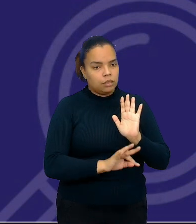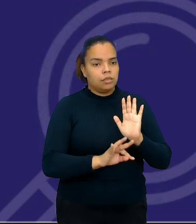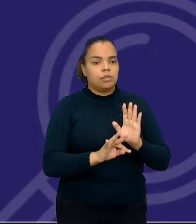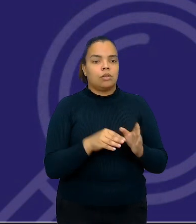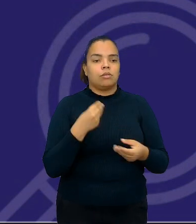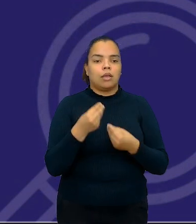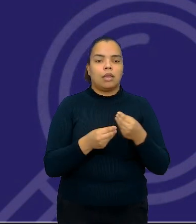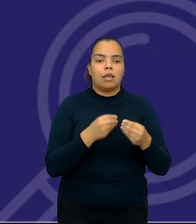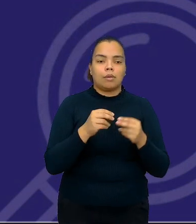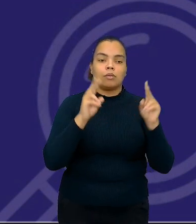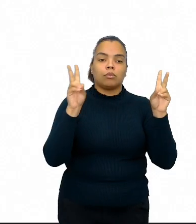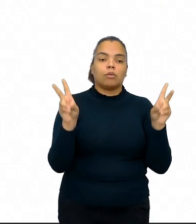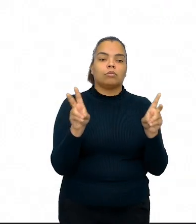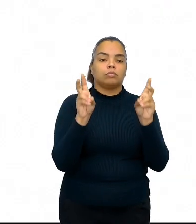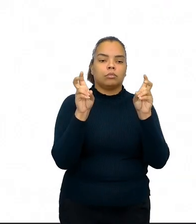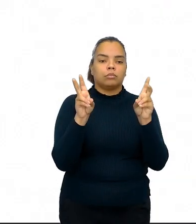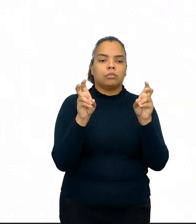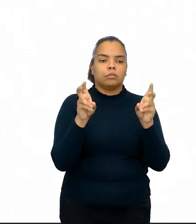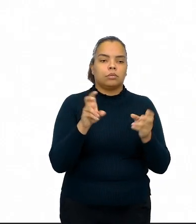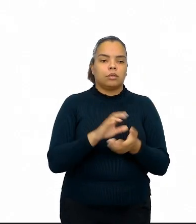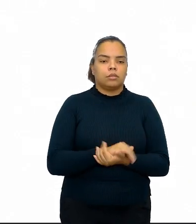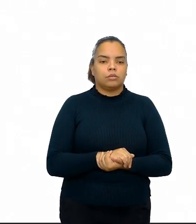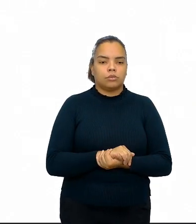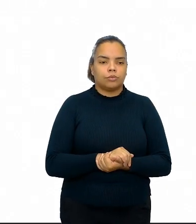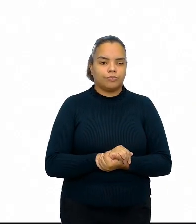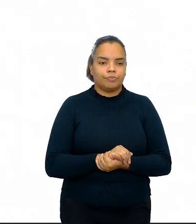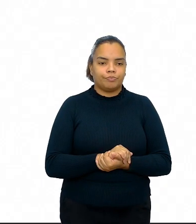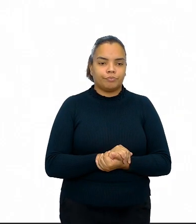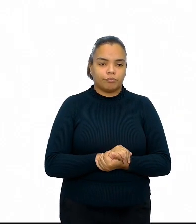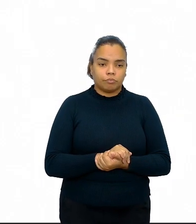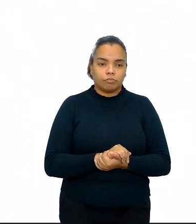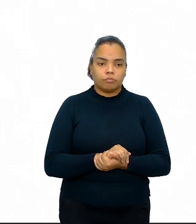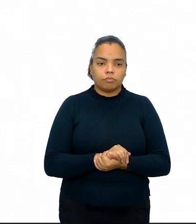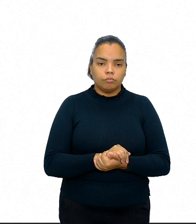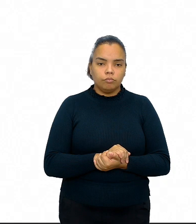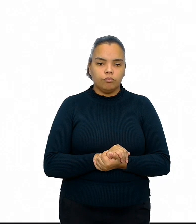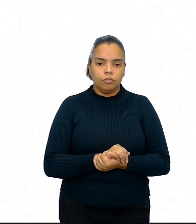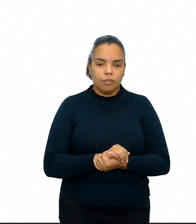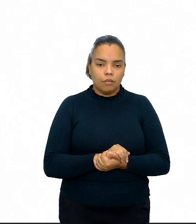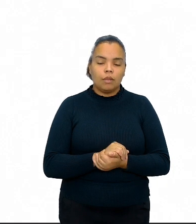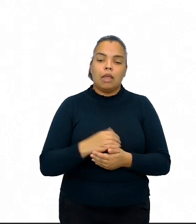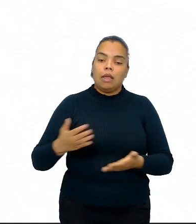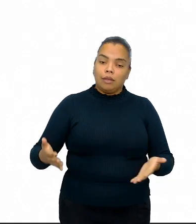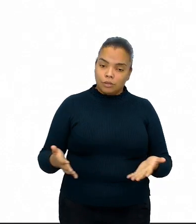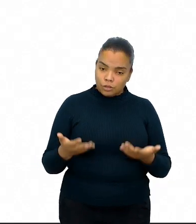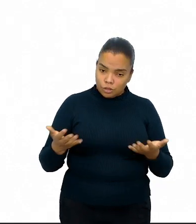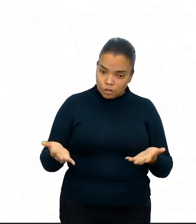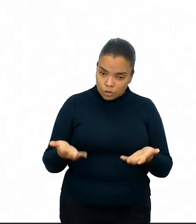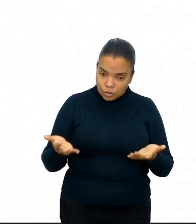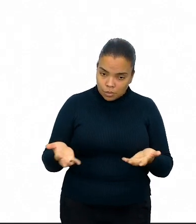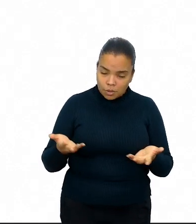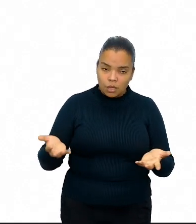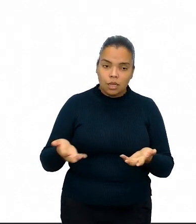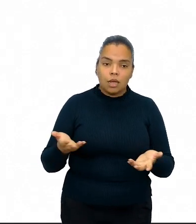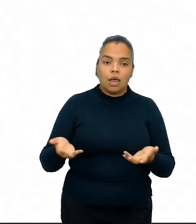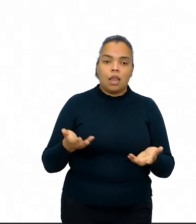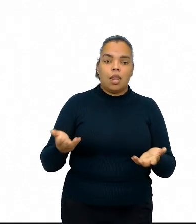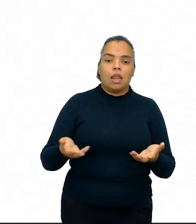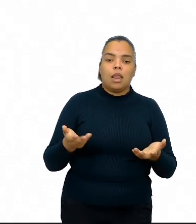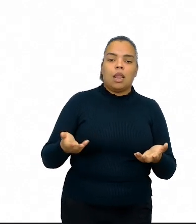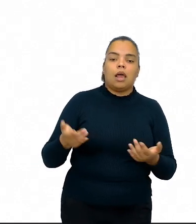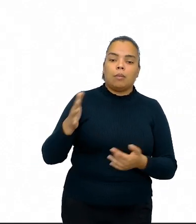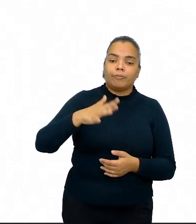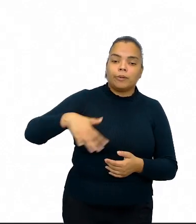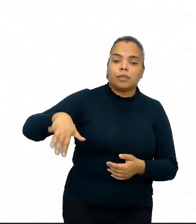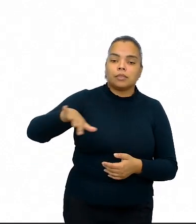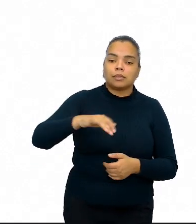de taxonomia. E, né, para que nós possamos estimular um ambiente argumentativo, onde